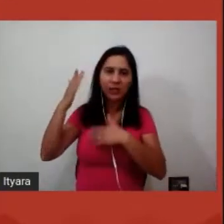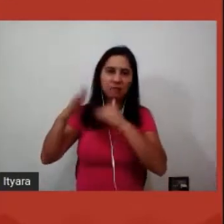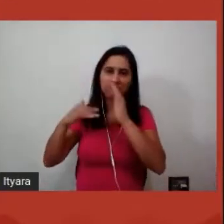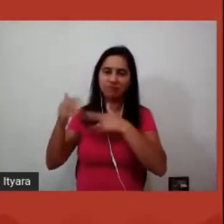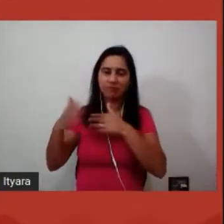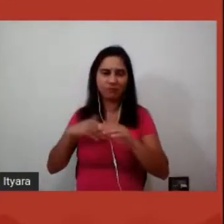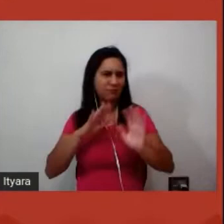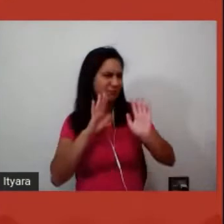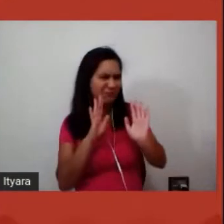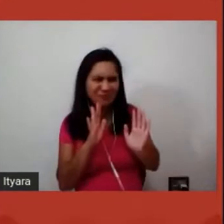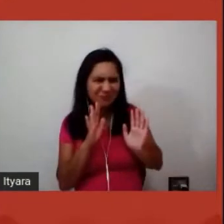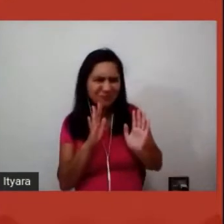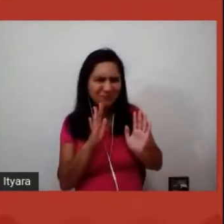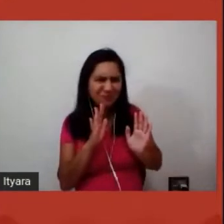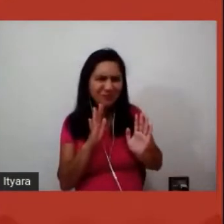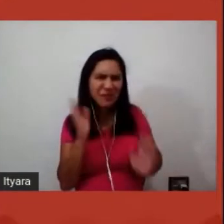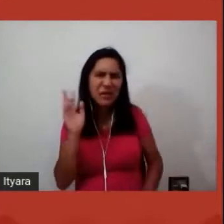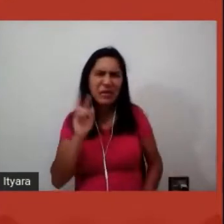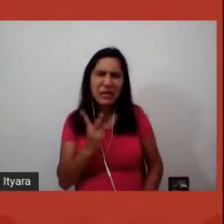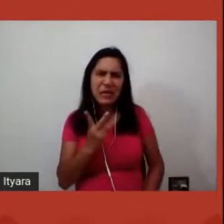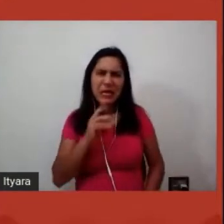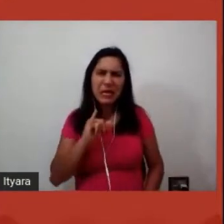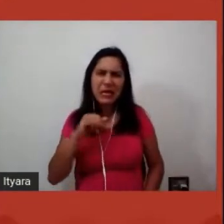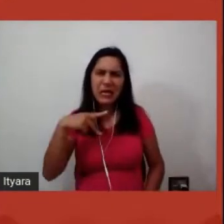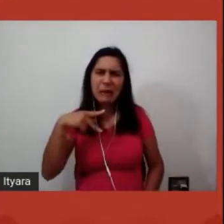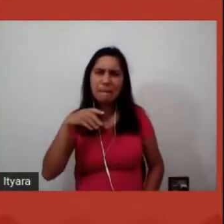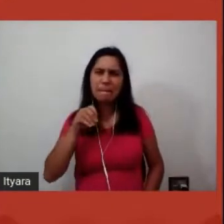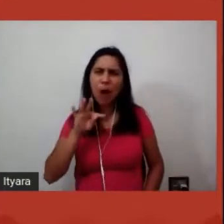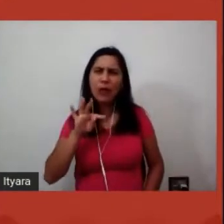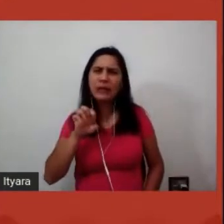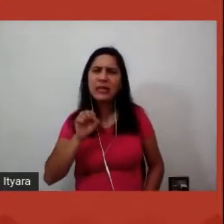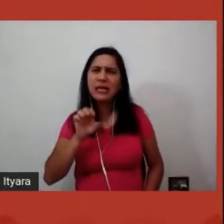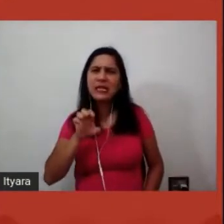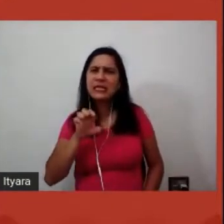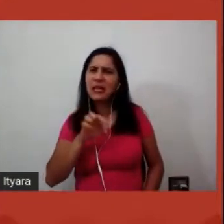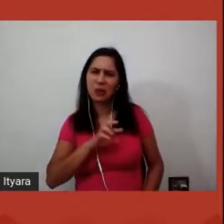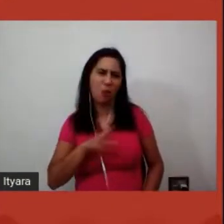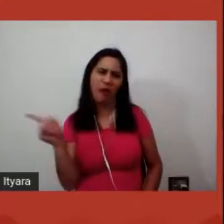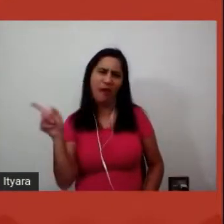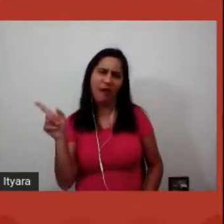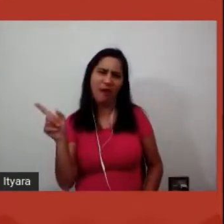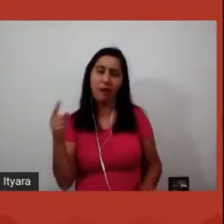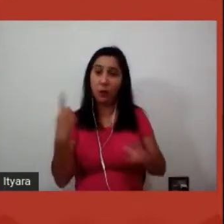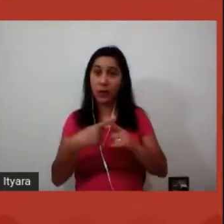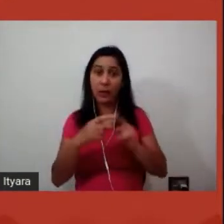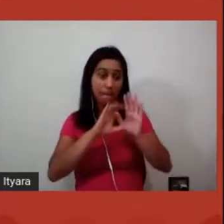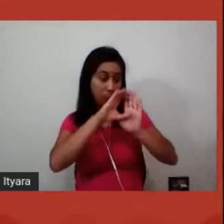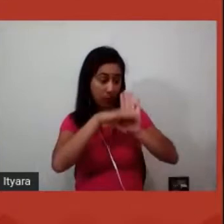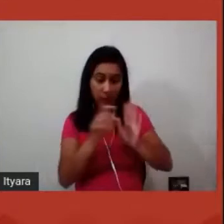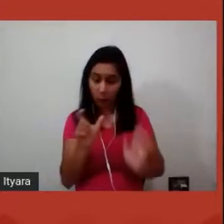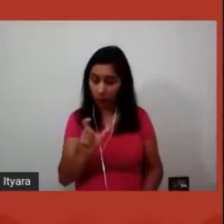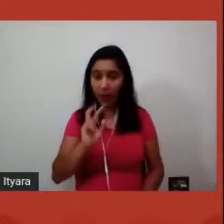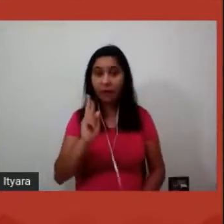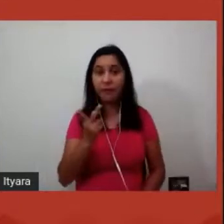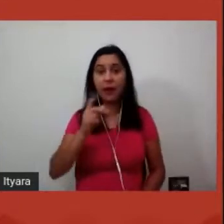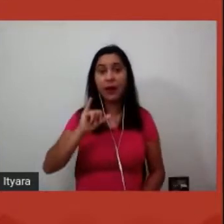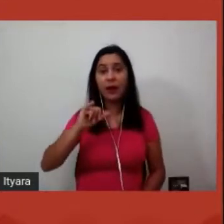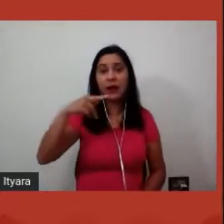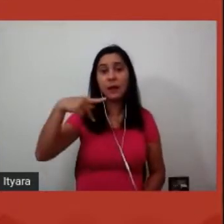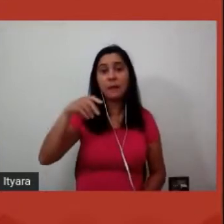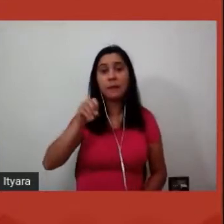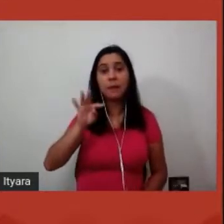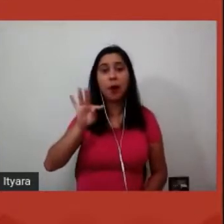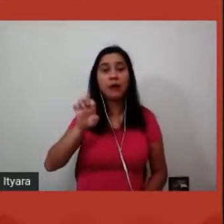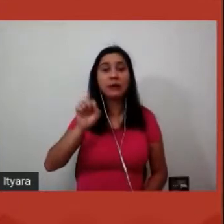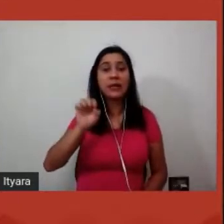mas hipótese... Então, não são hipóteses, né? Porque hipótese, o conceito de hipótese é